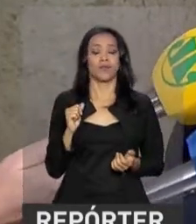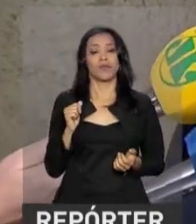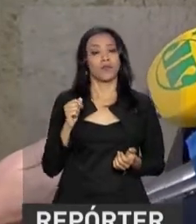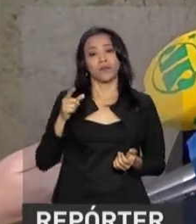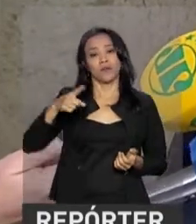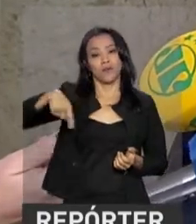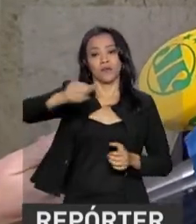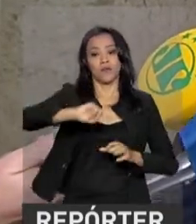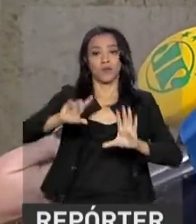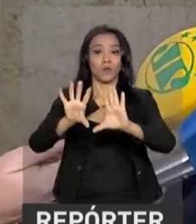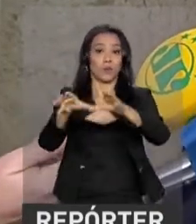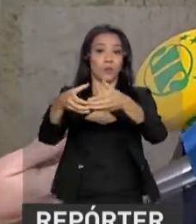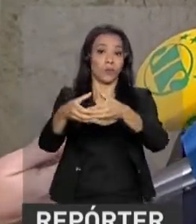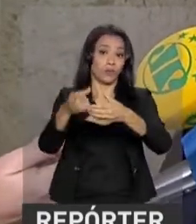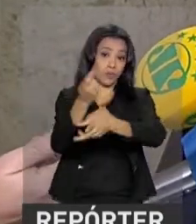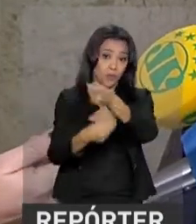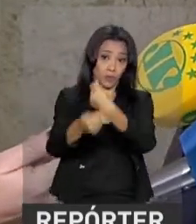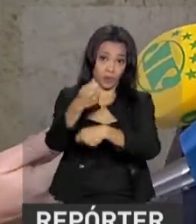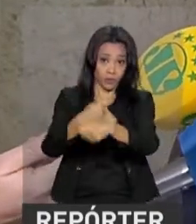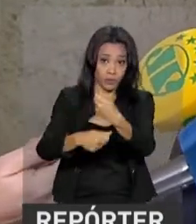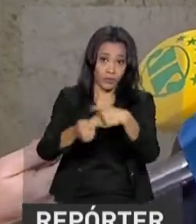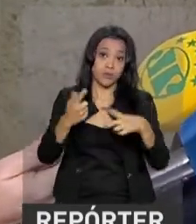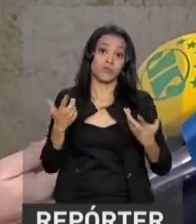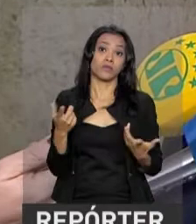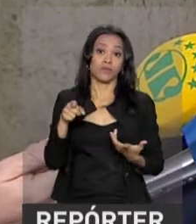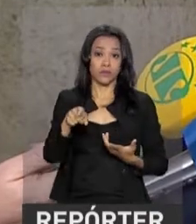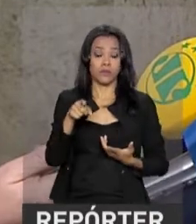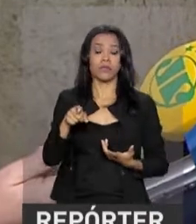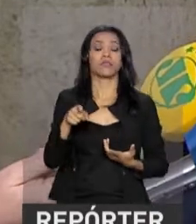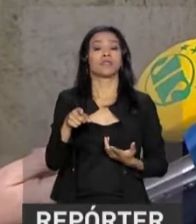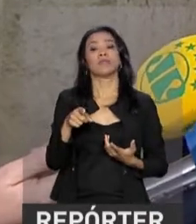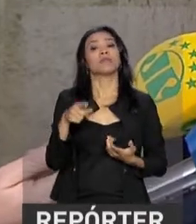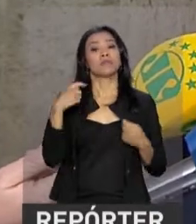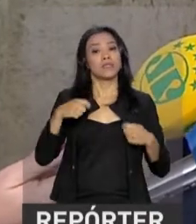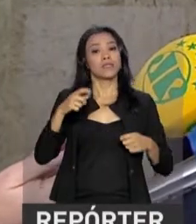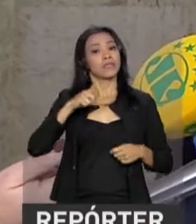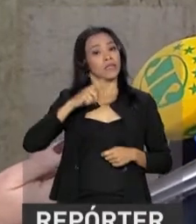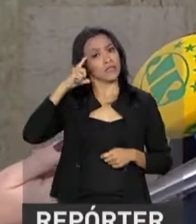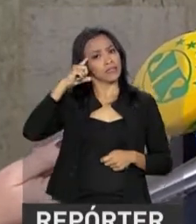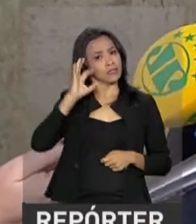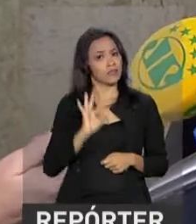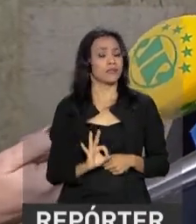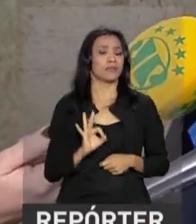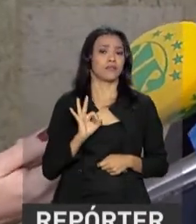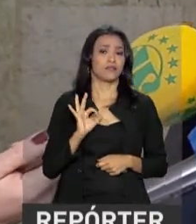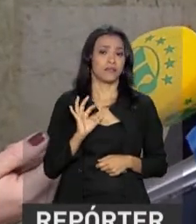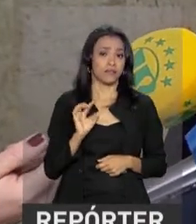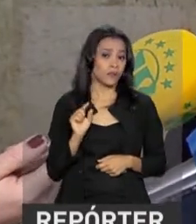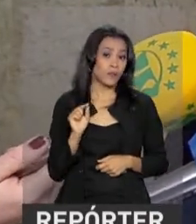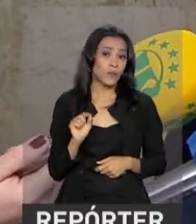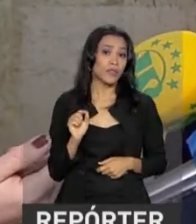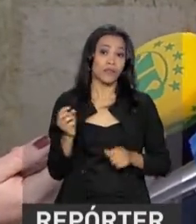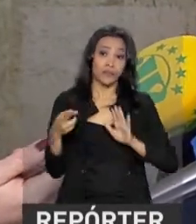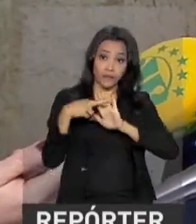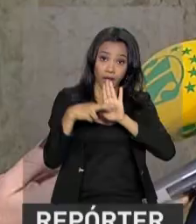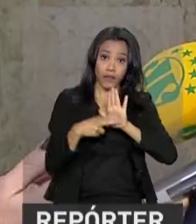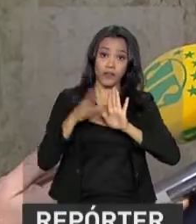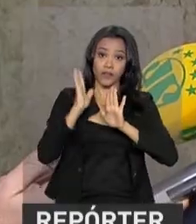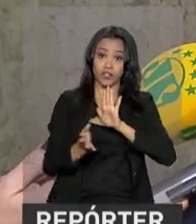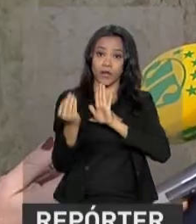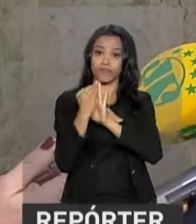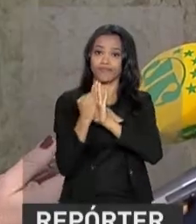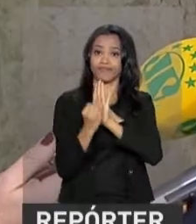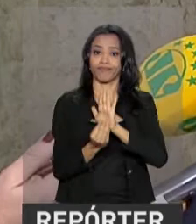econômicos tenham efetivamente é convicção incerteza das regras estabelecidas e